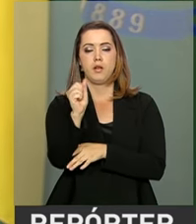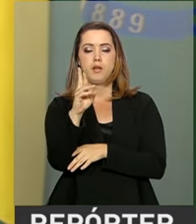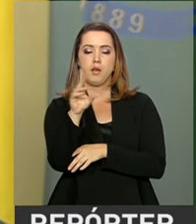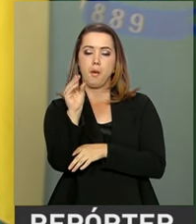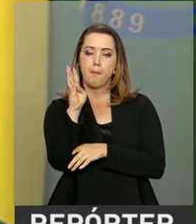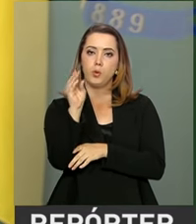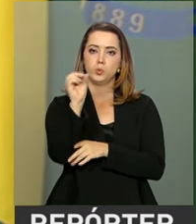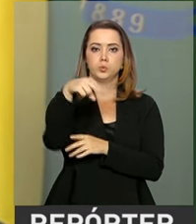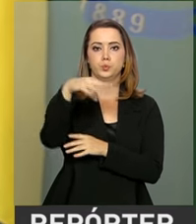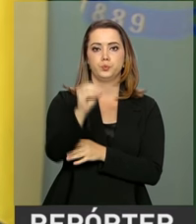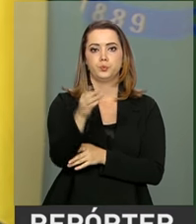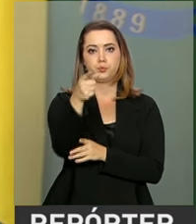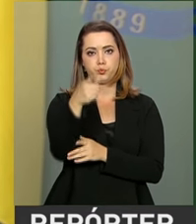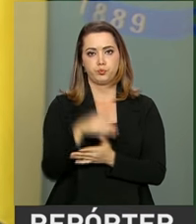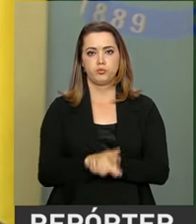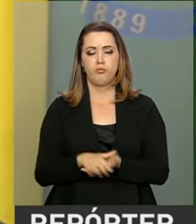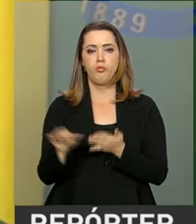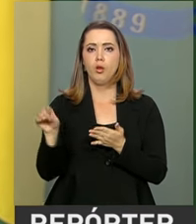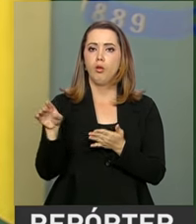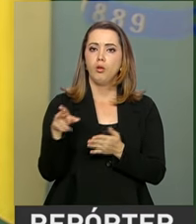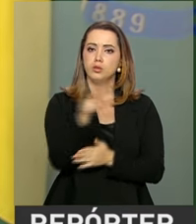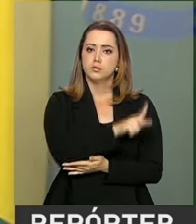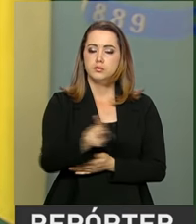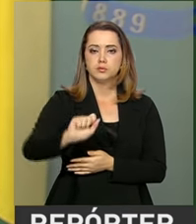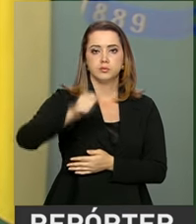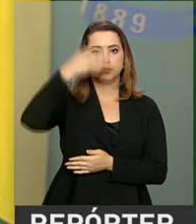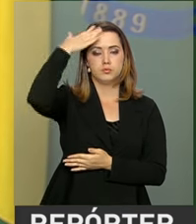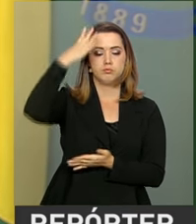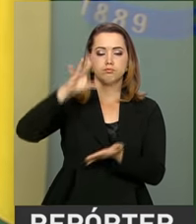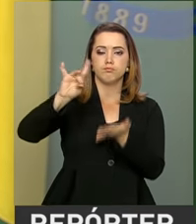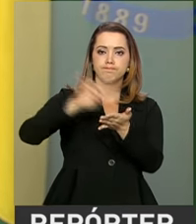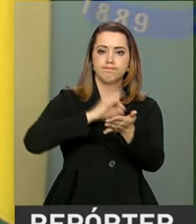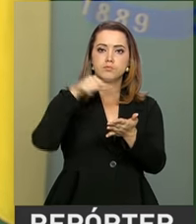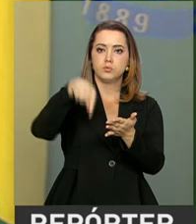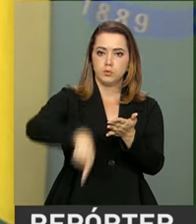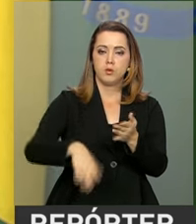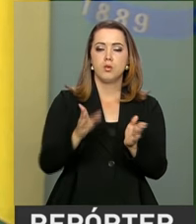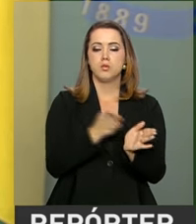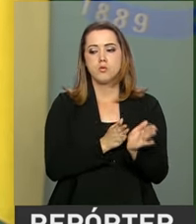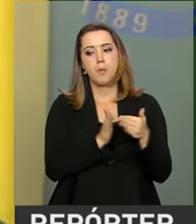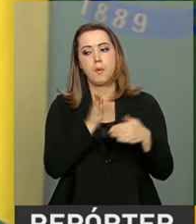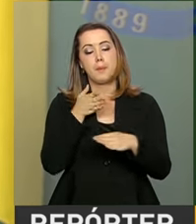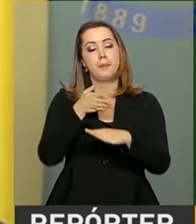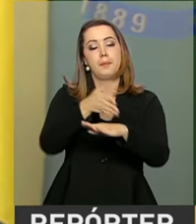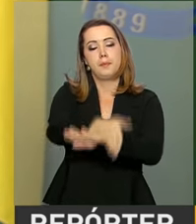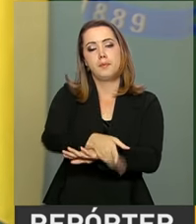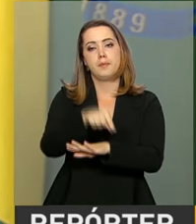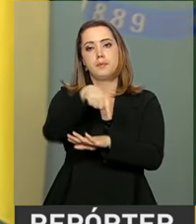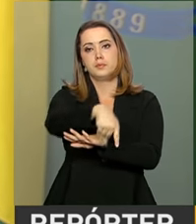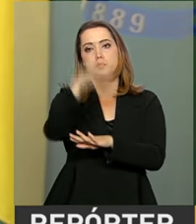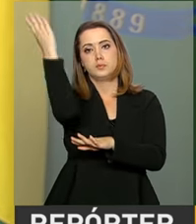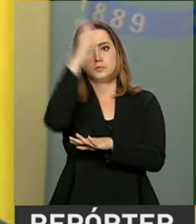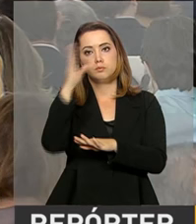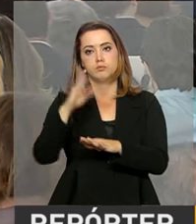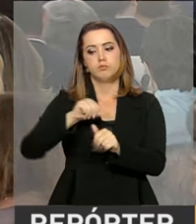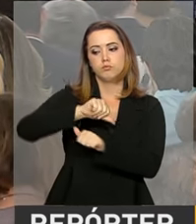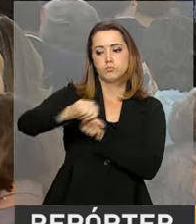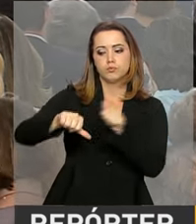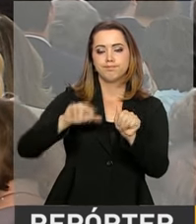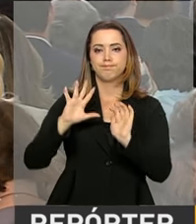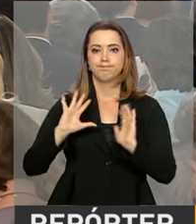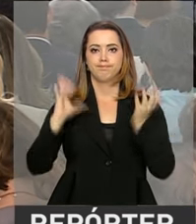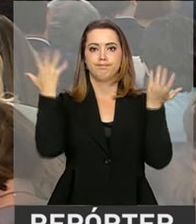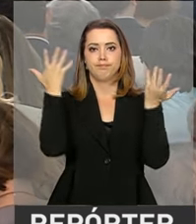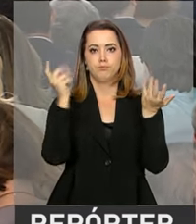Michel Temer assinou nesta segunda-feira a ratificação da participação brasileira no Acordo de Paris sobre a mudança do clima, em